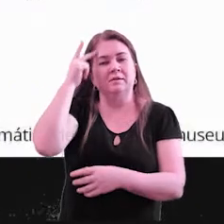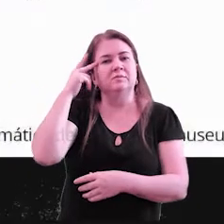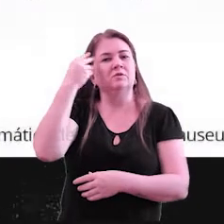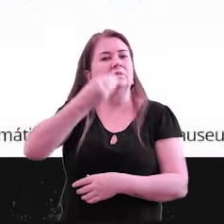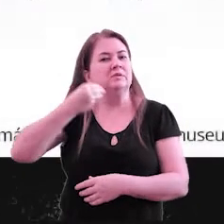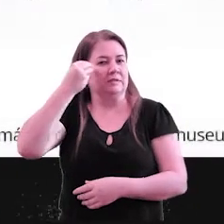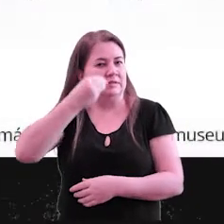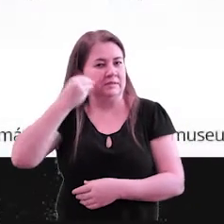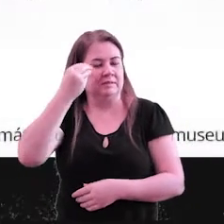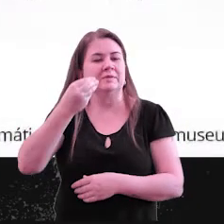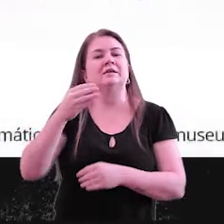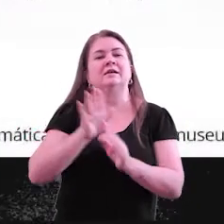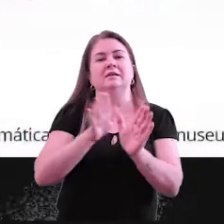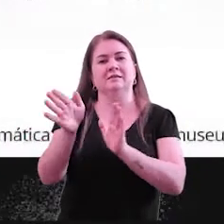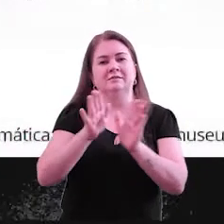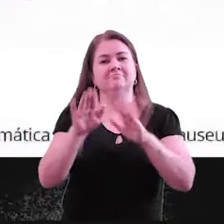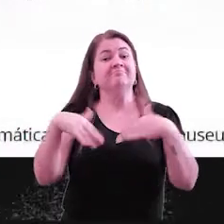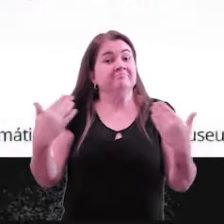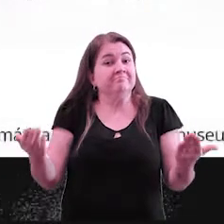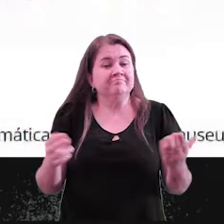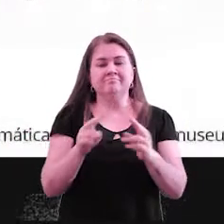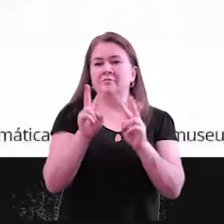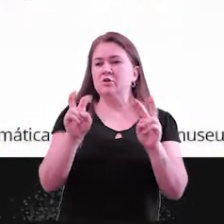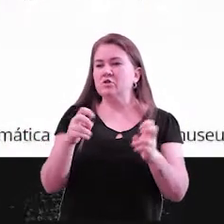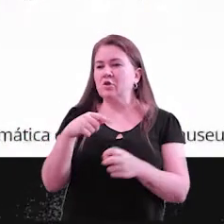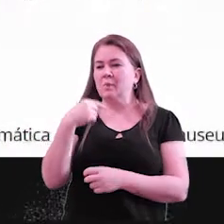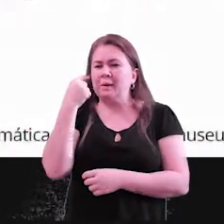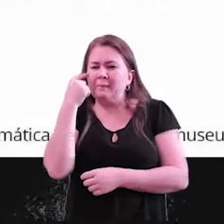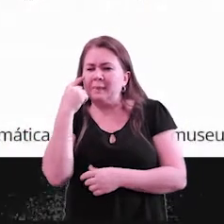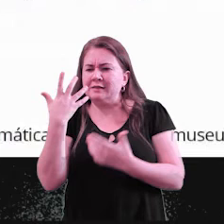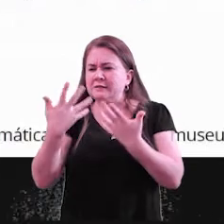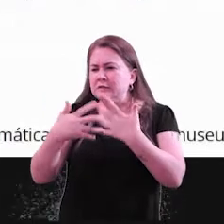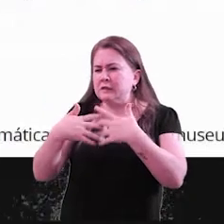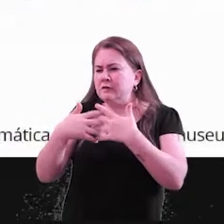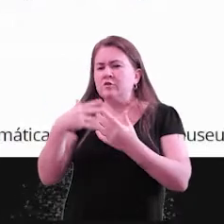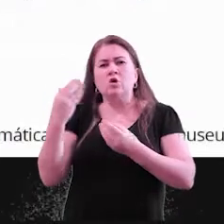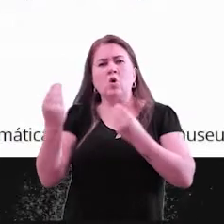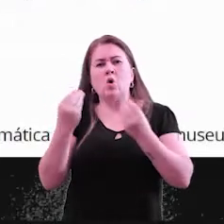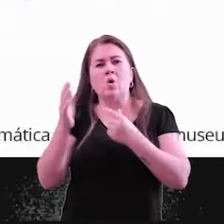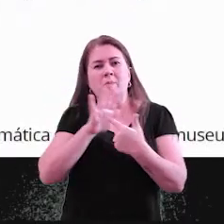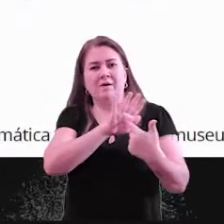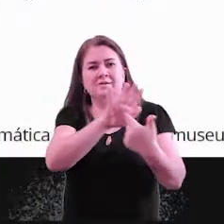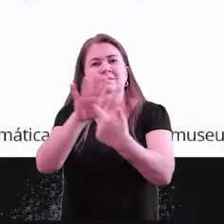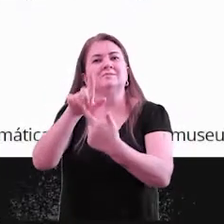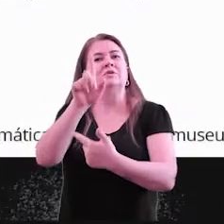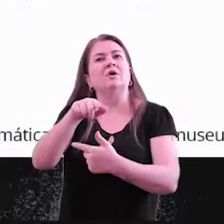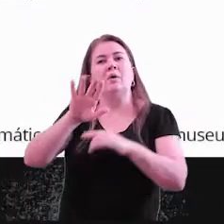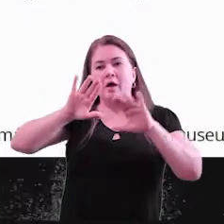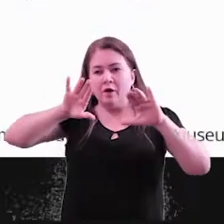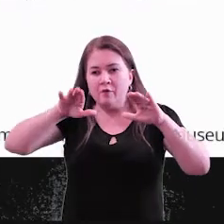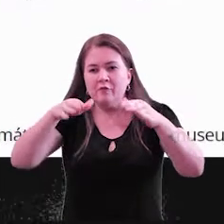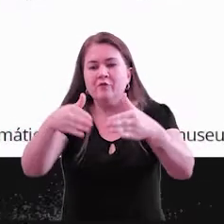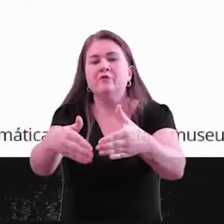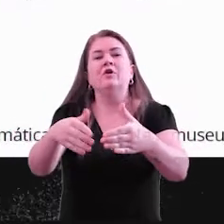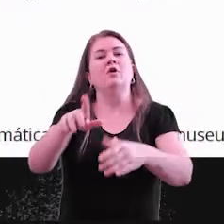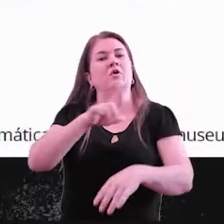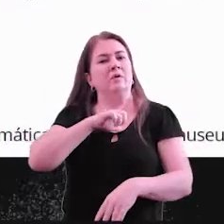ela é direcionada e só existe por conta do público, o museu só existe por conta do público e a